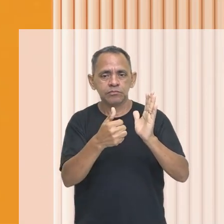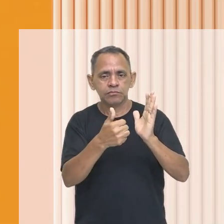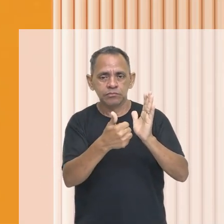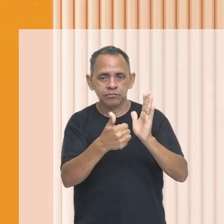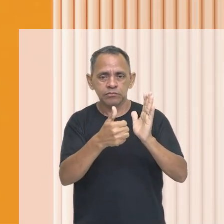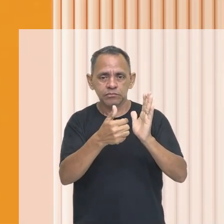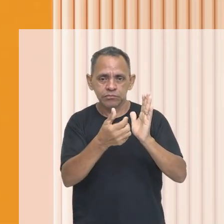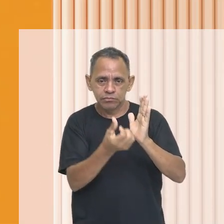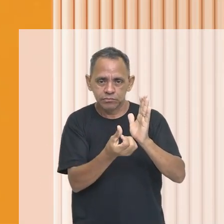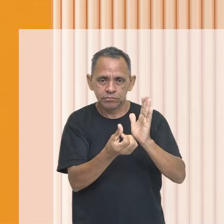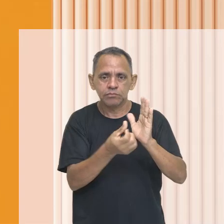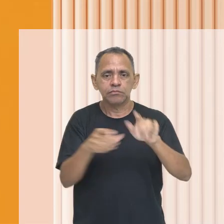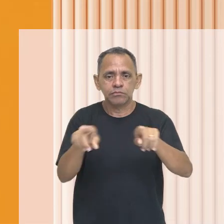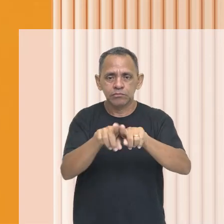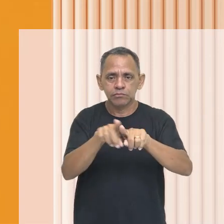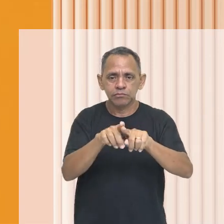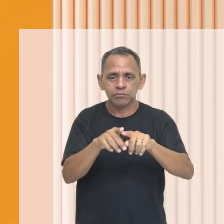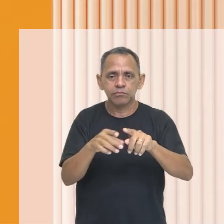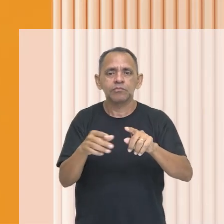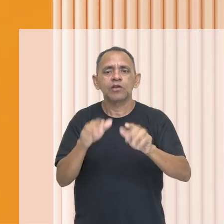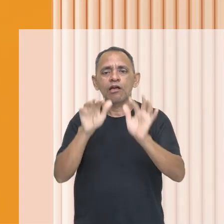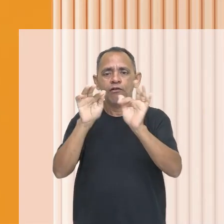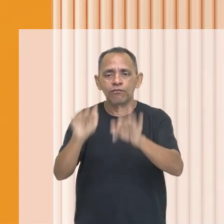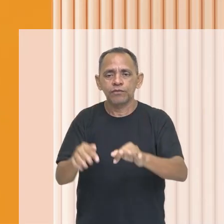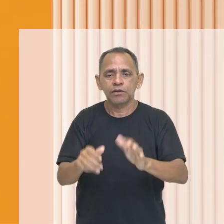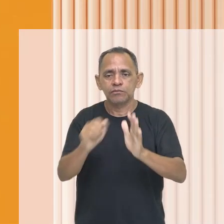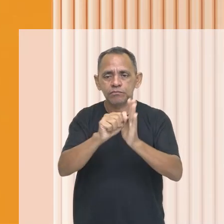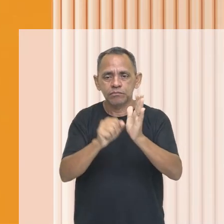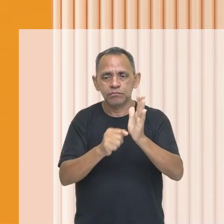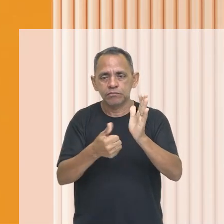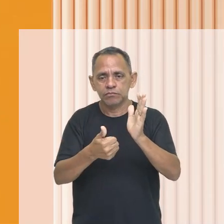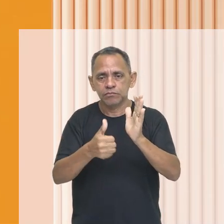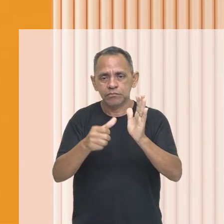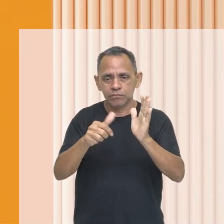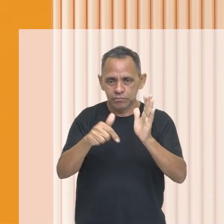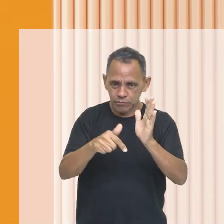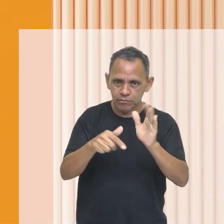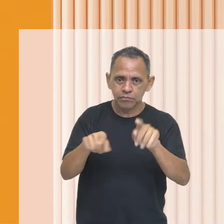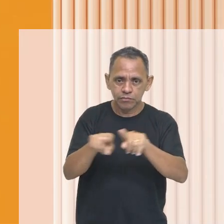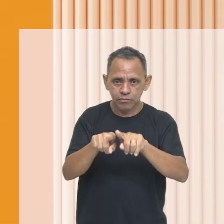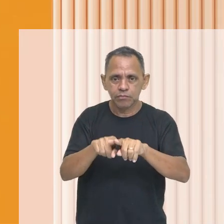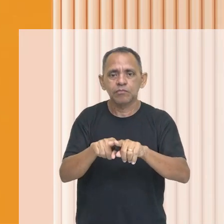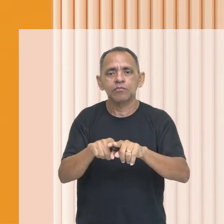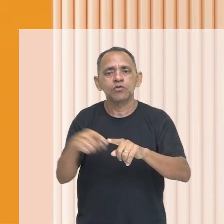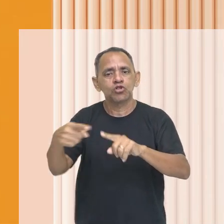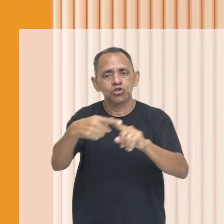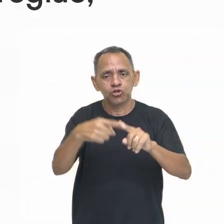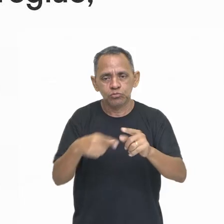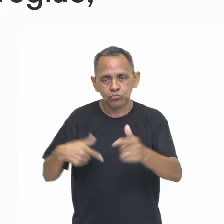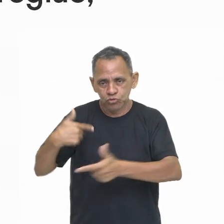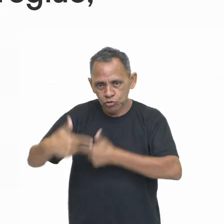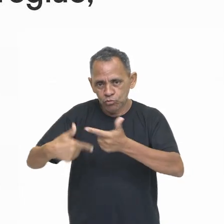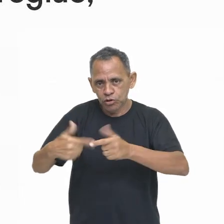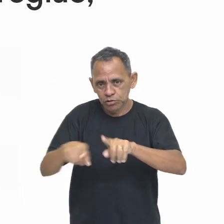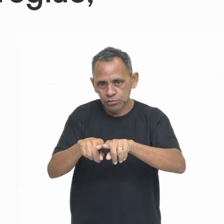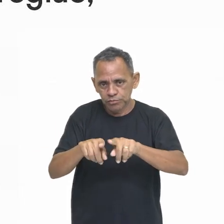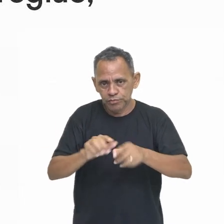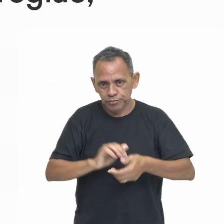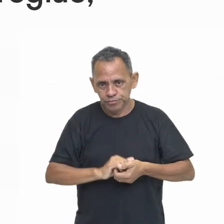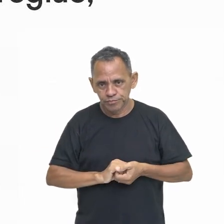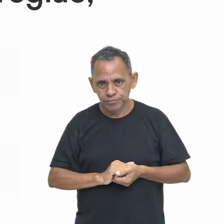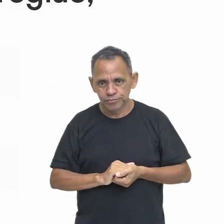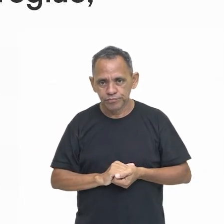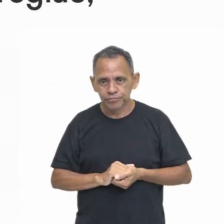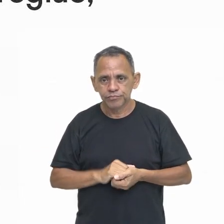vai ter a implementação desse tipo de trabalho compulsório, tá bom? Olha só. E